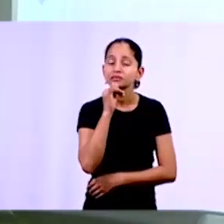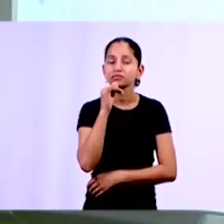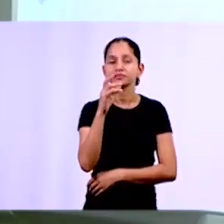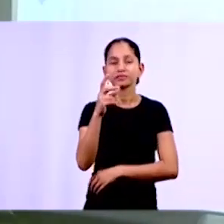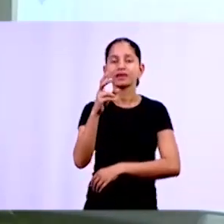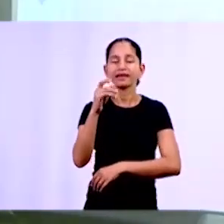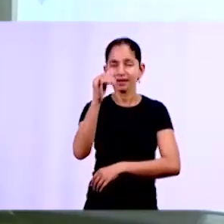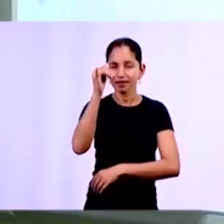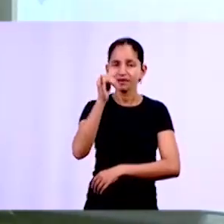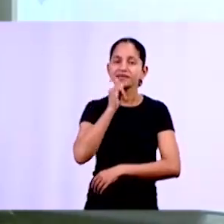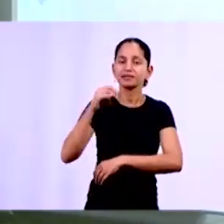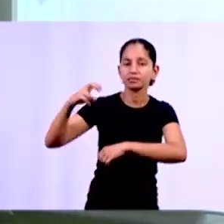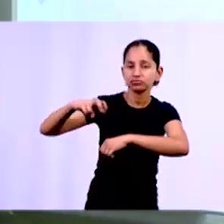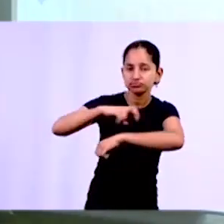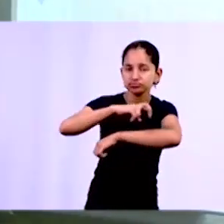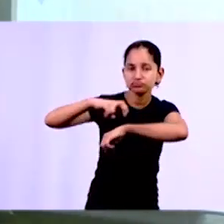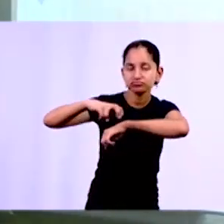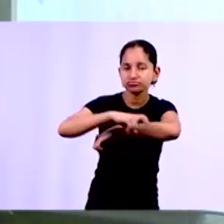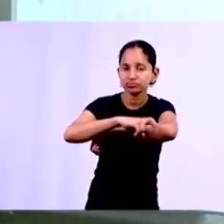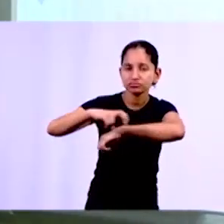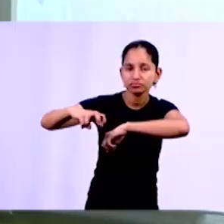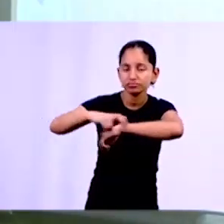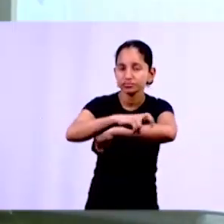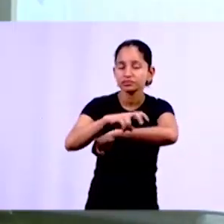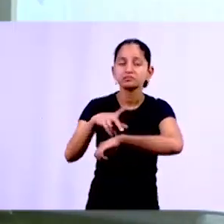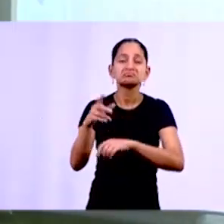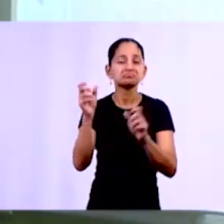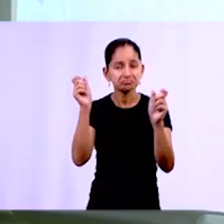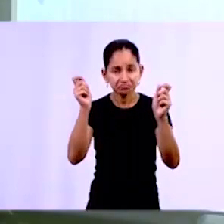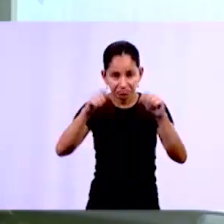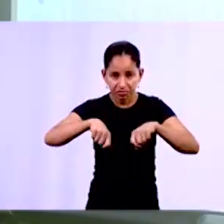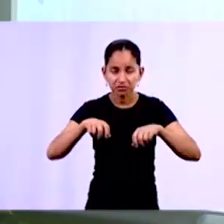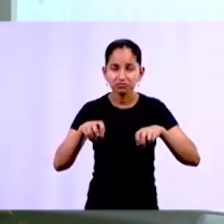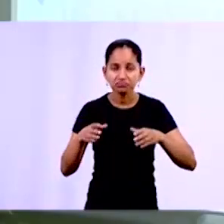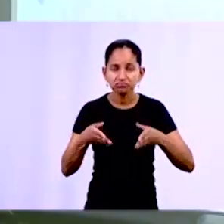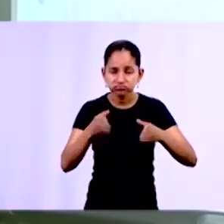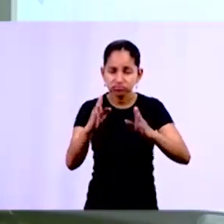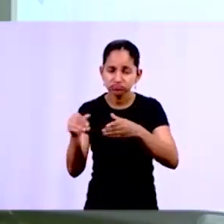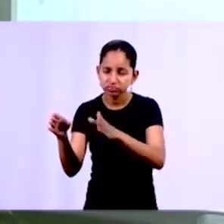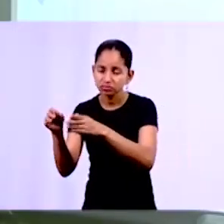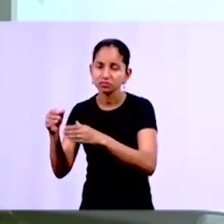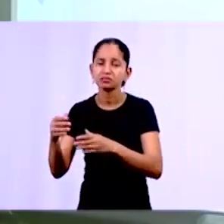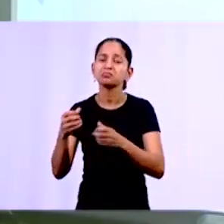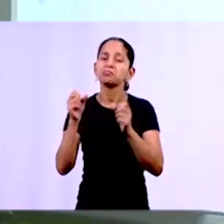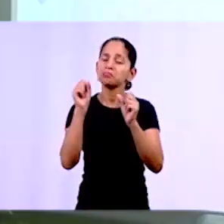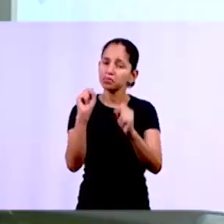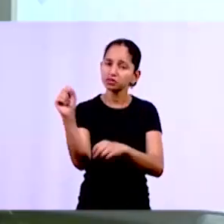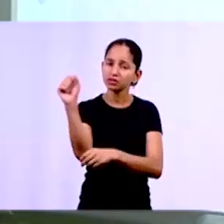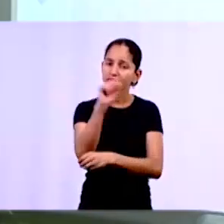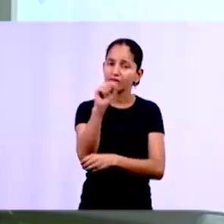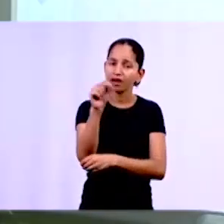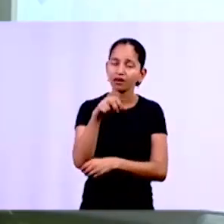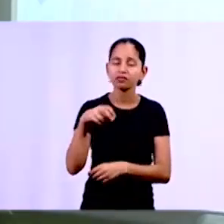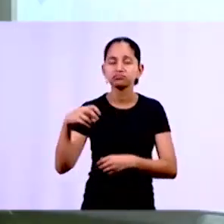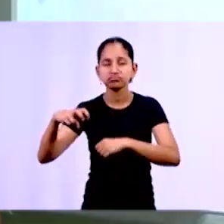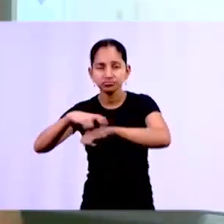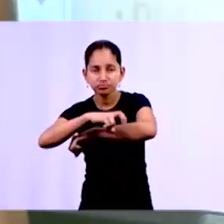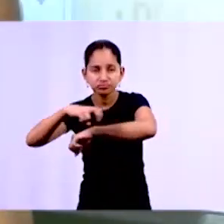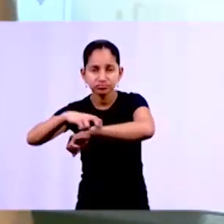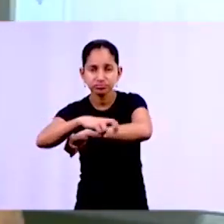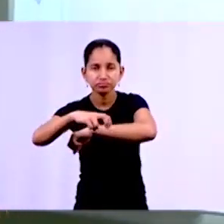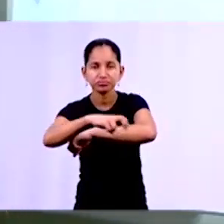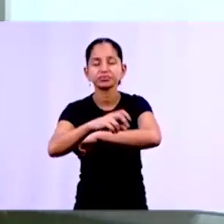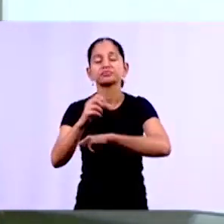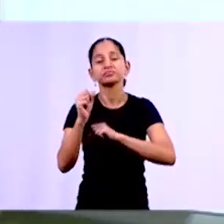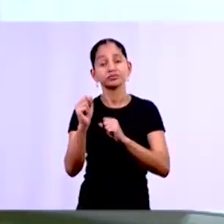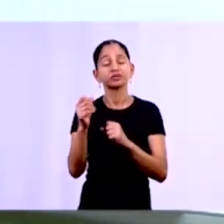tempo nessa estrada, né? Então o DDR3 é mais ou menos isso, eu tenho 3 vias. O DDR4 tem 4 vias, quer dizer, eu posso andar com 4 carros ao mesmo tempo.